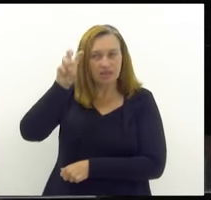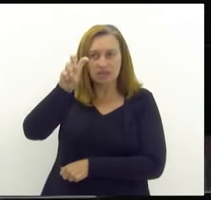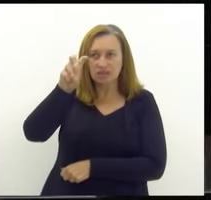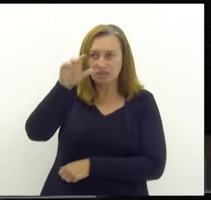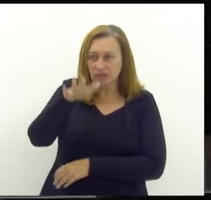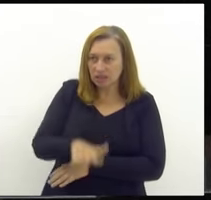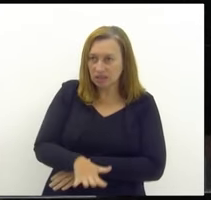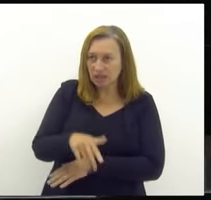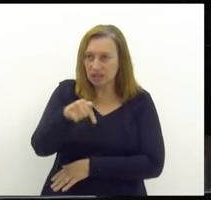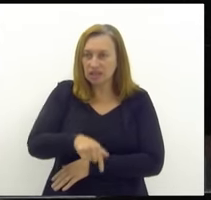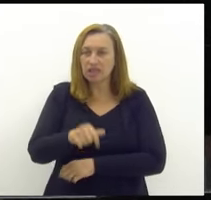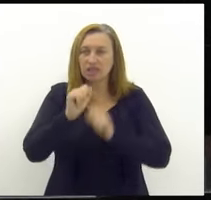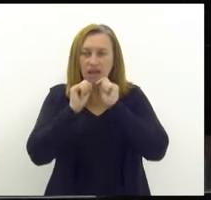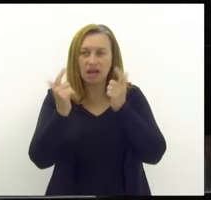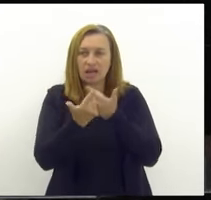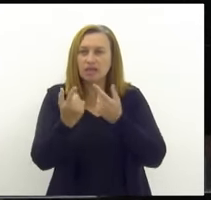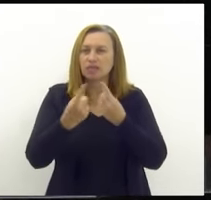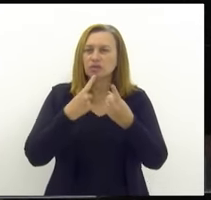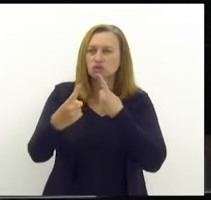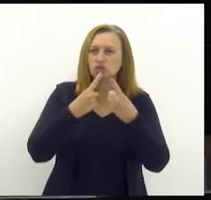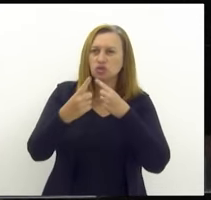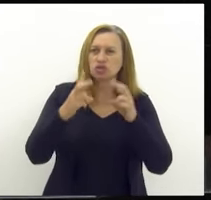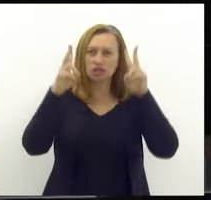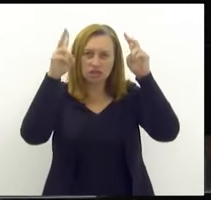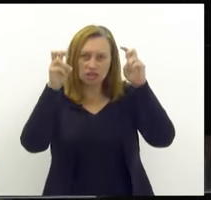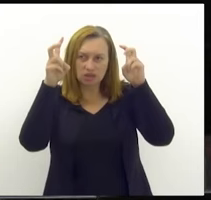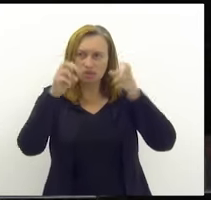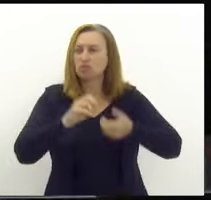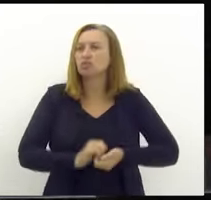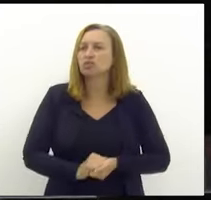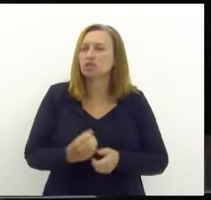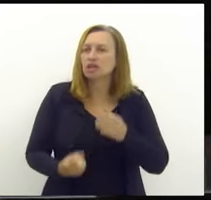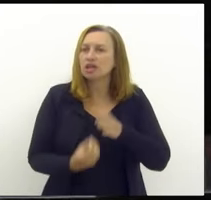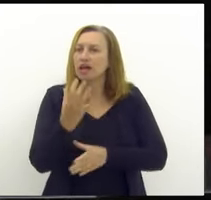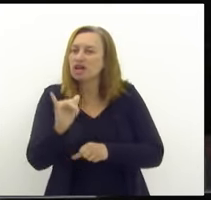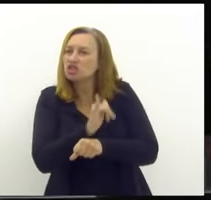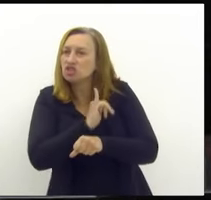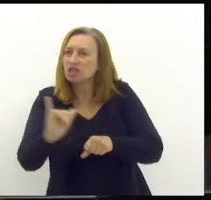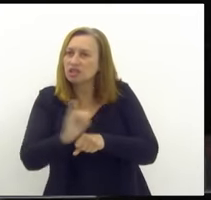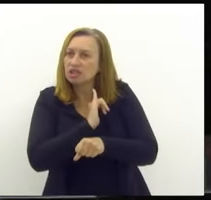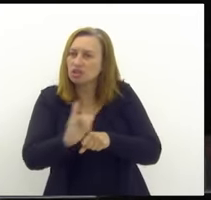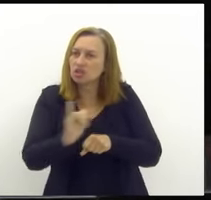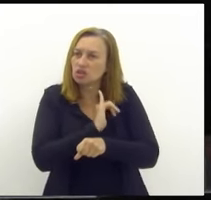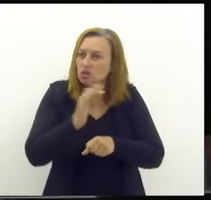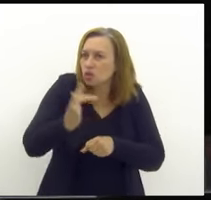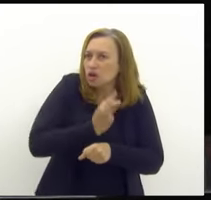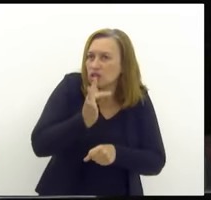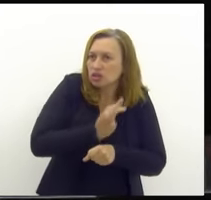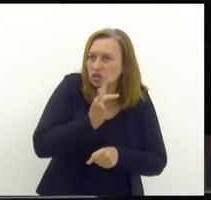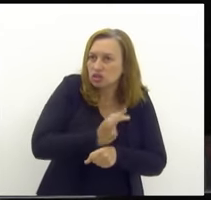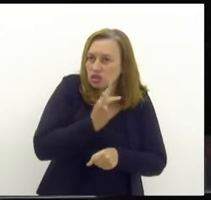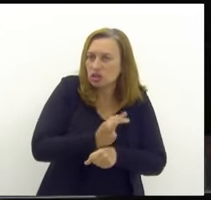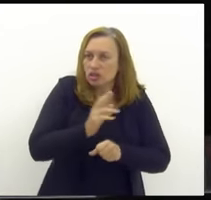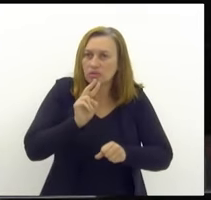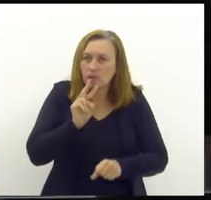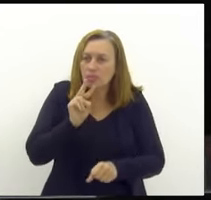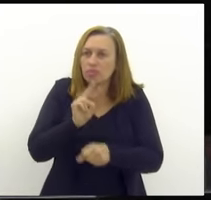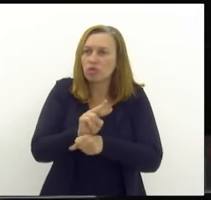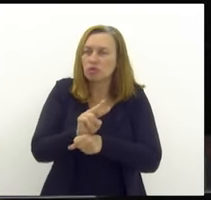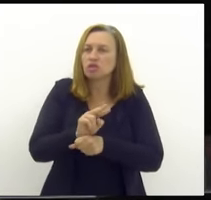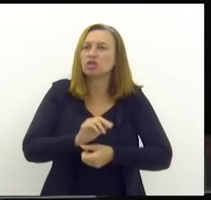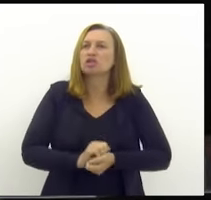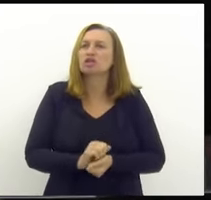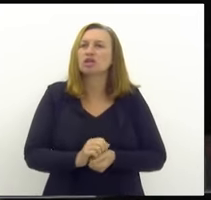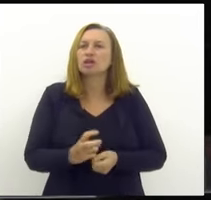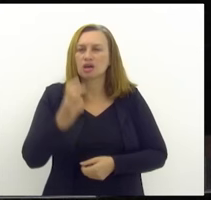alerge pra gente debater essa mensagem e a gente criar mecanismos de resistência para proteger